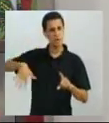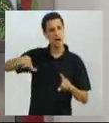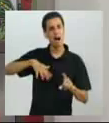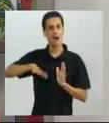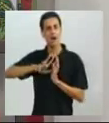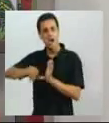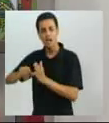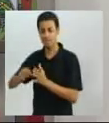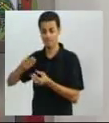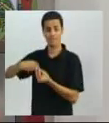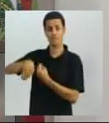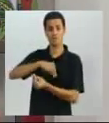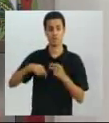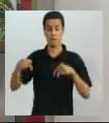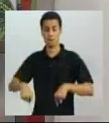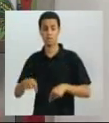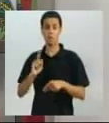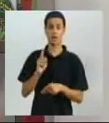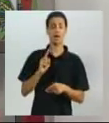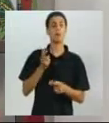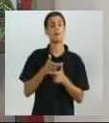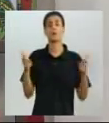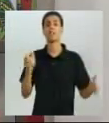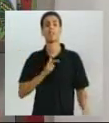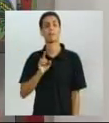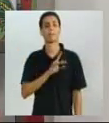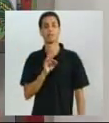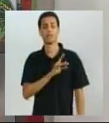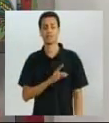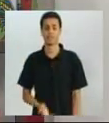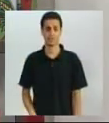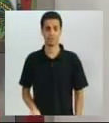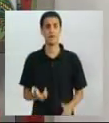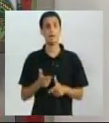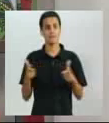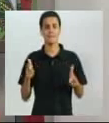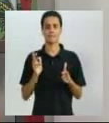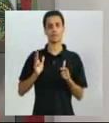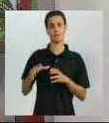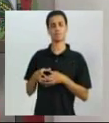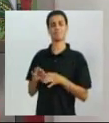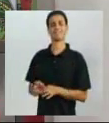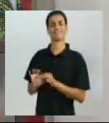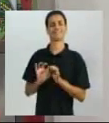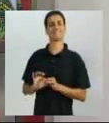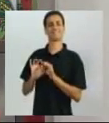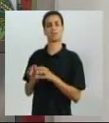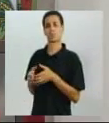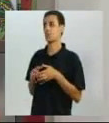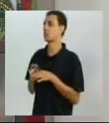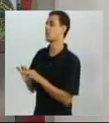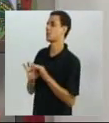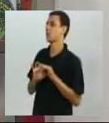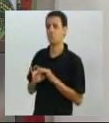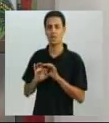aqui, envolvidos ou não, tem medo, tem medo. Hoje eles estão todos agarradinhos. Viraram que nem diz